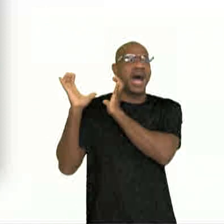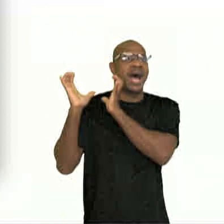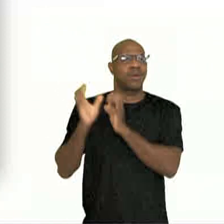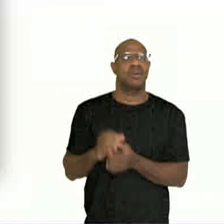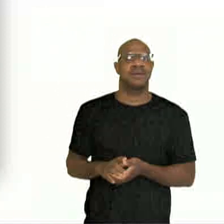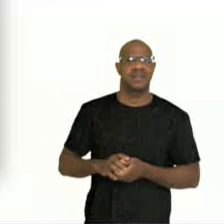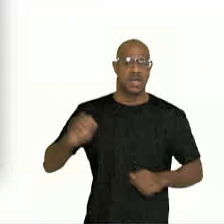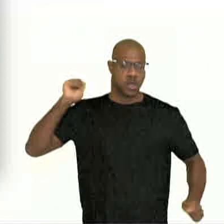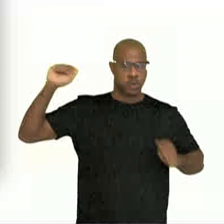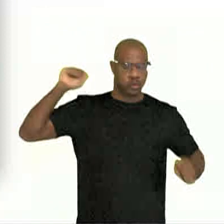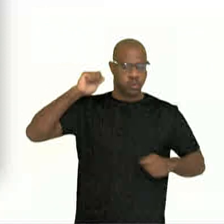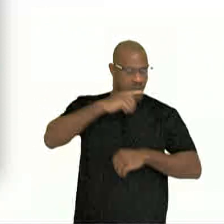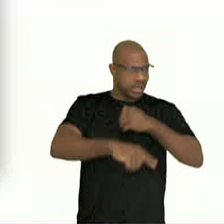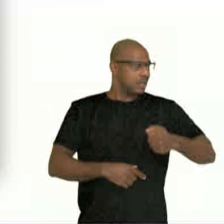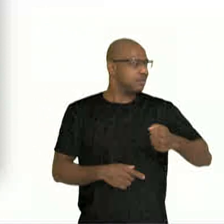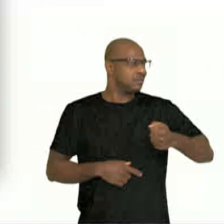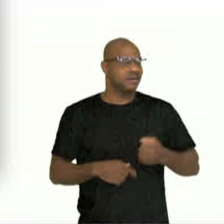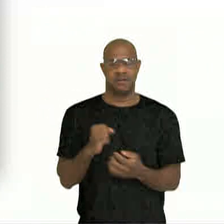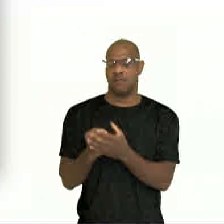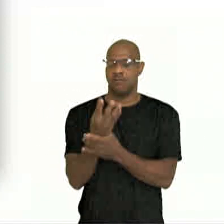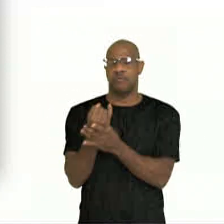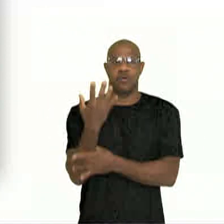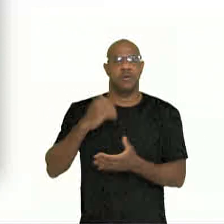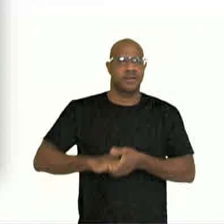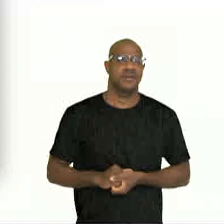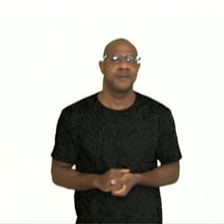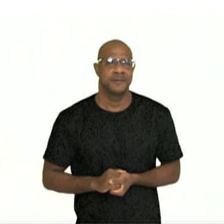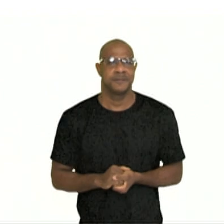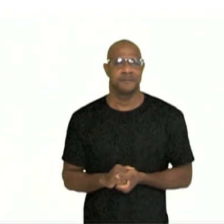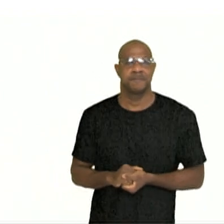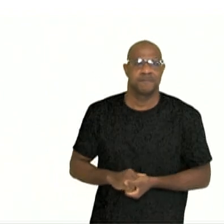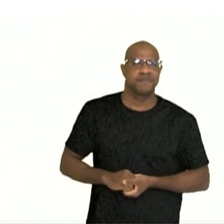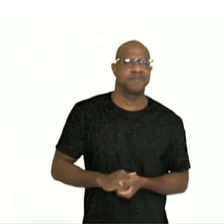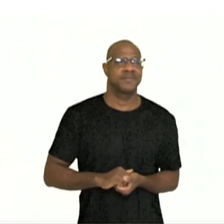cesto de flores ali, tá bom, pessoal?